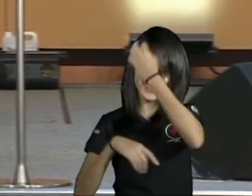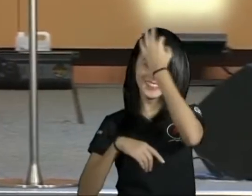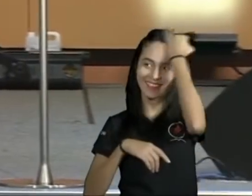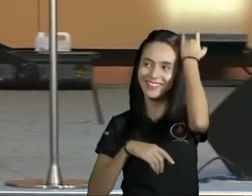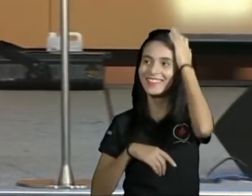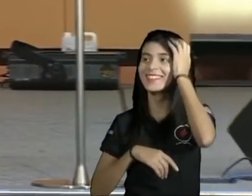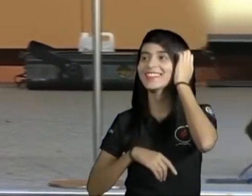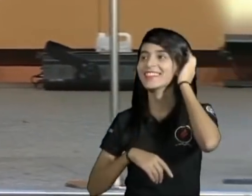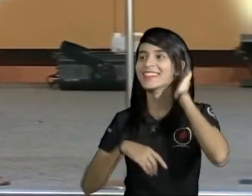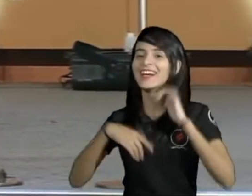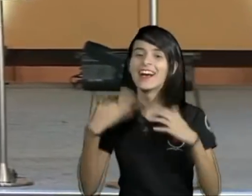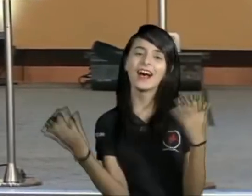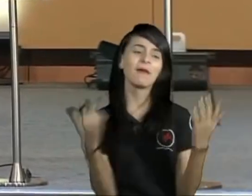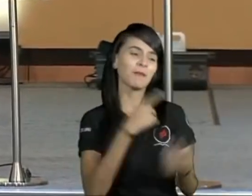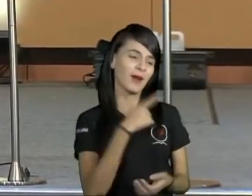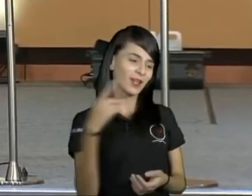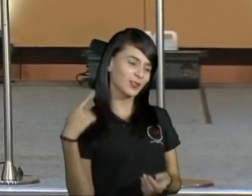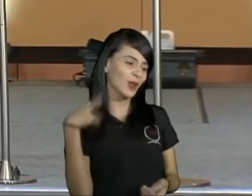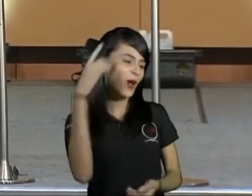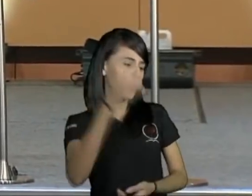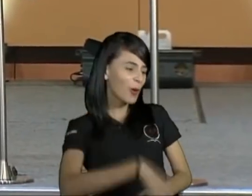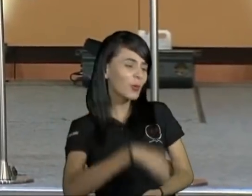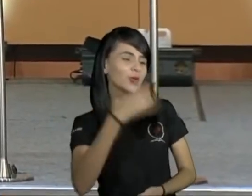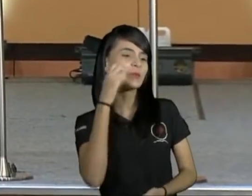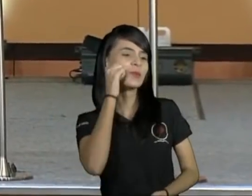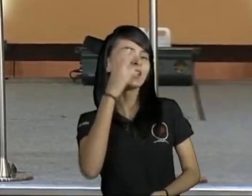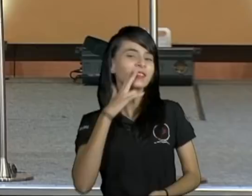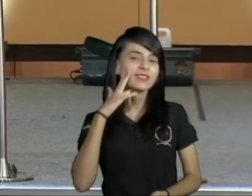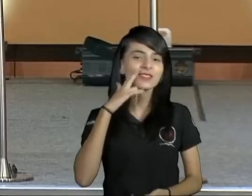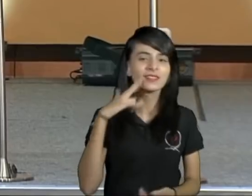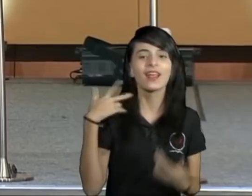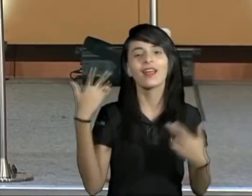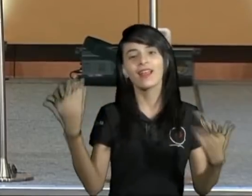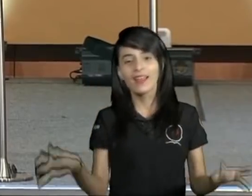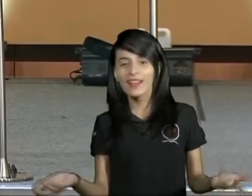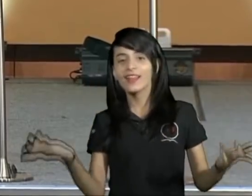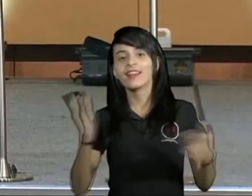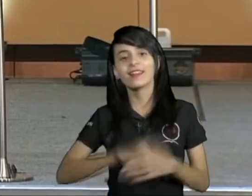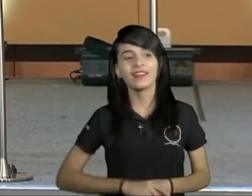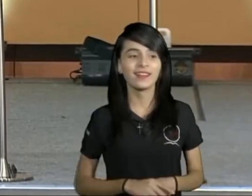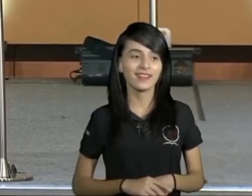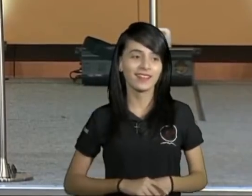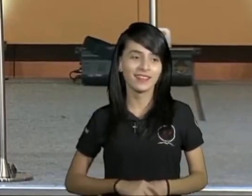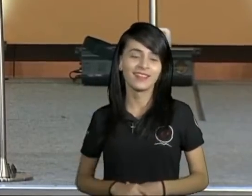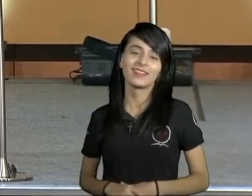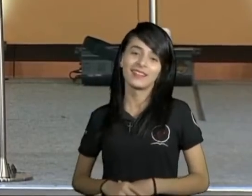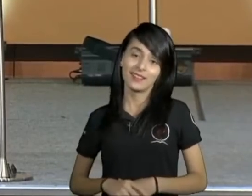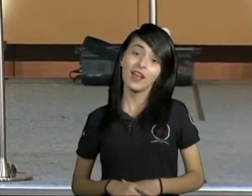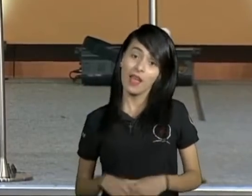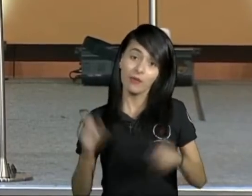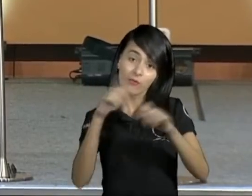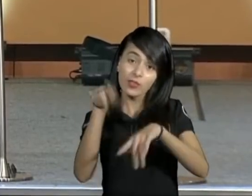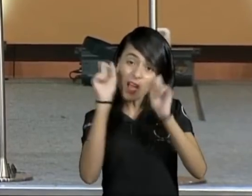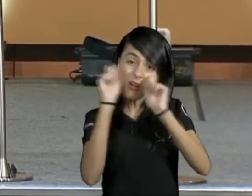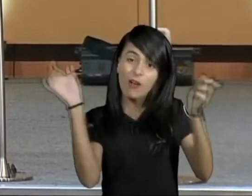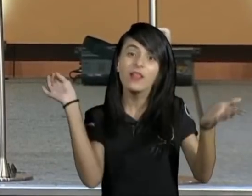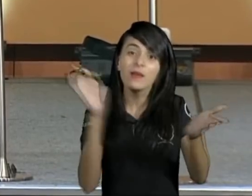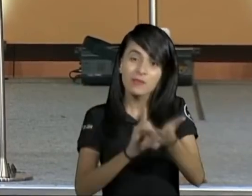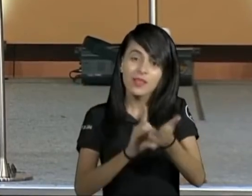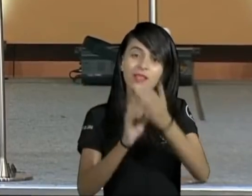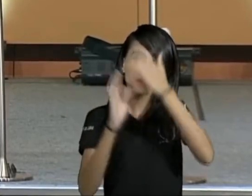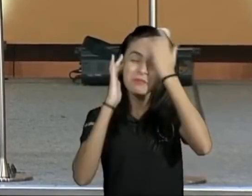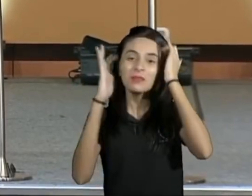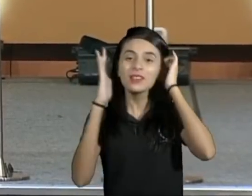o chá pastor A Última Ceia geral quem é e é para você acordar e